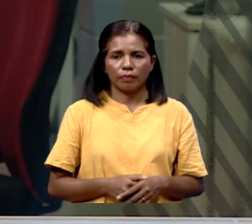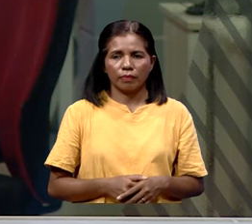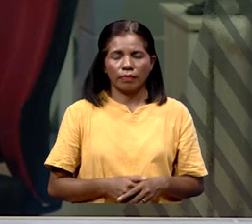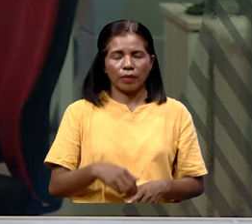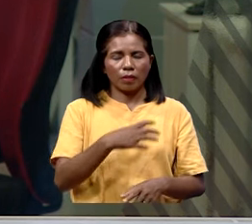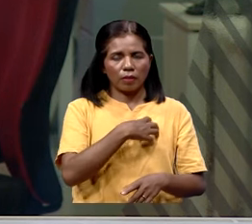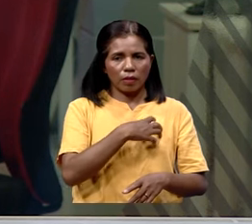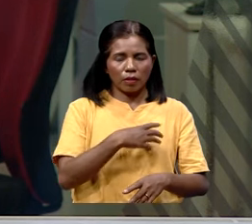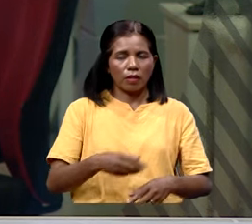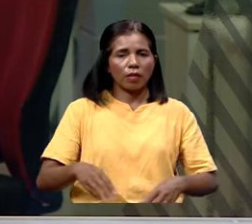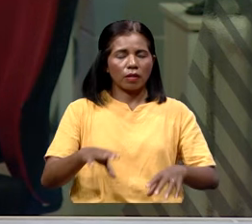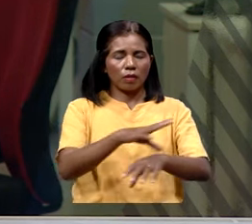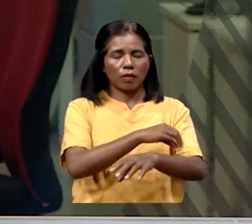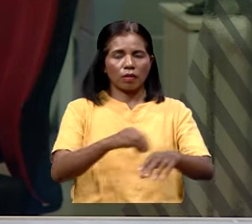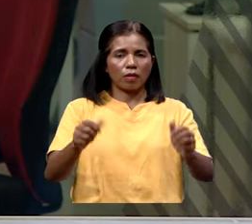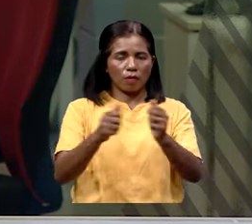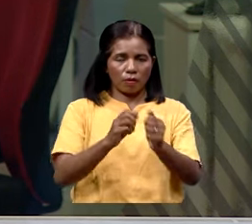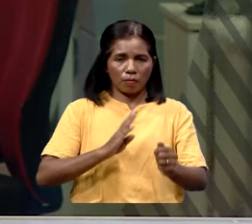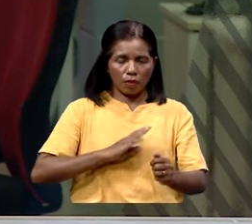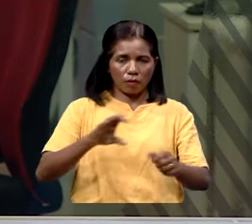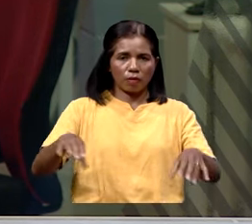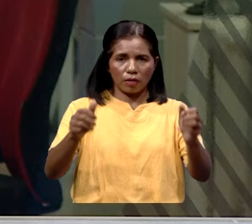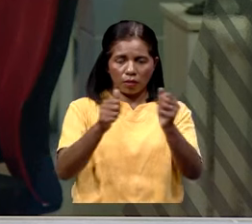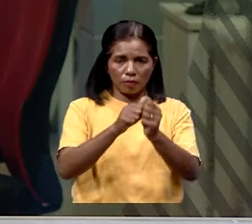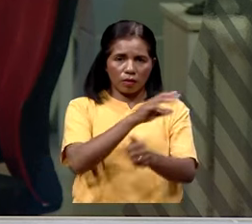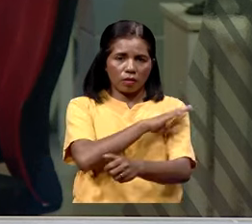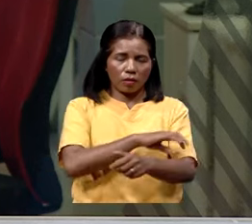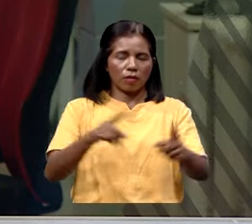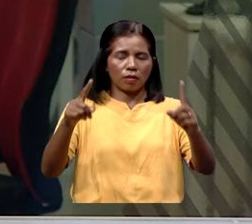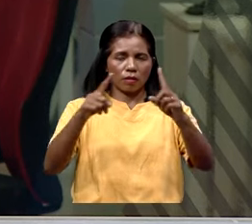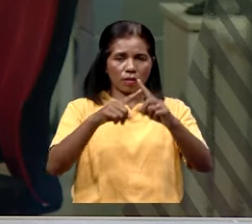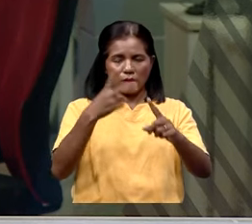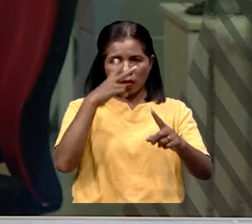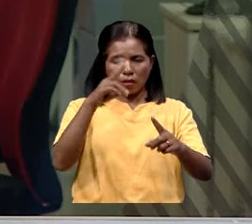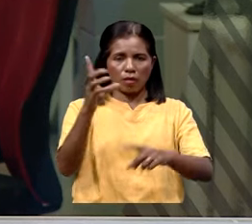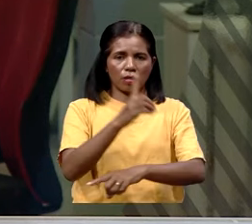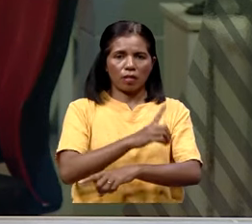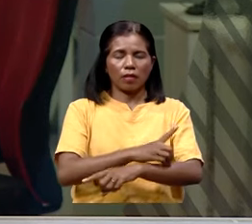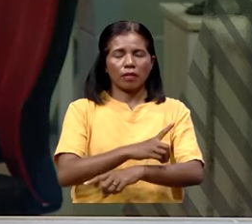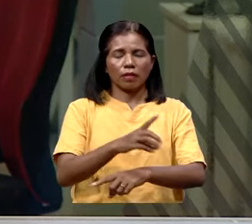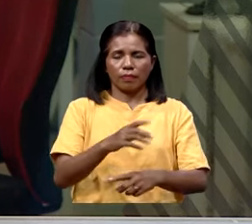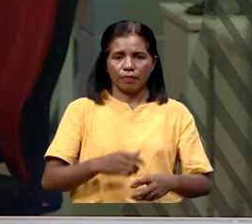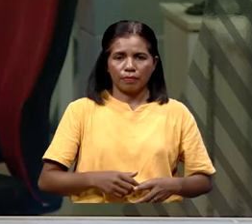PNTL na força componente terrestre Baucau, rala coordenação segurança para operação conjunta e Loron Finiado.